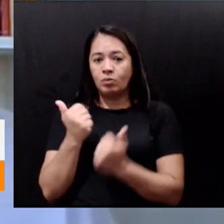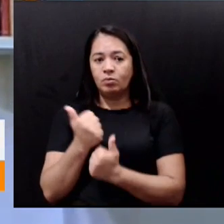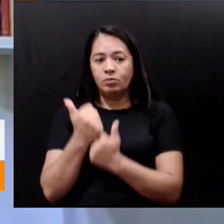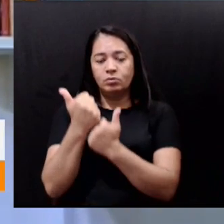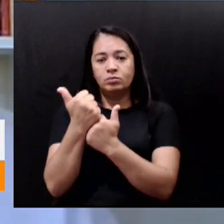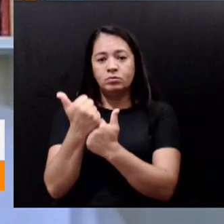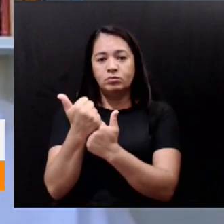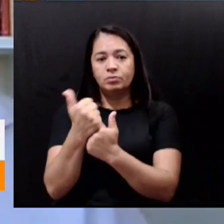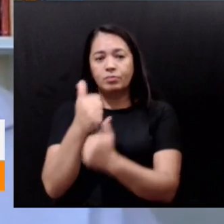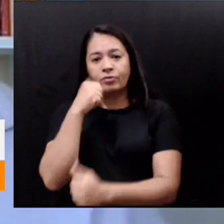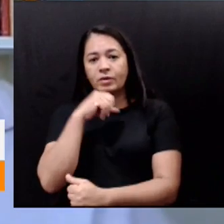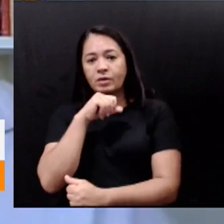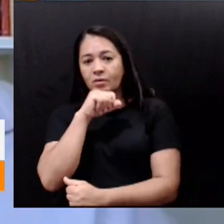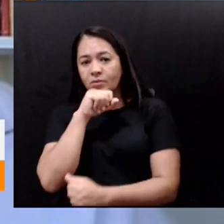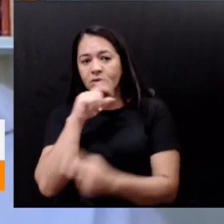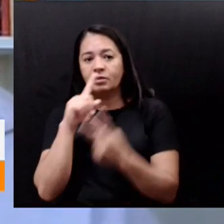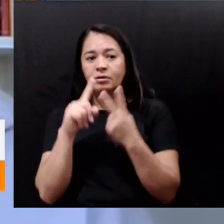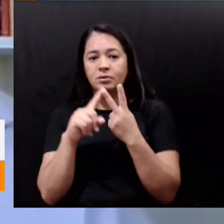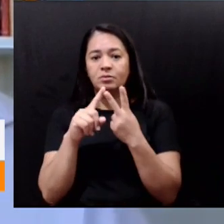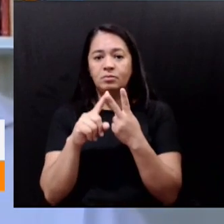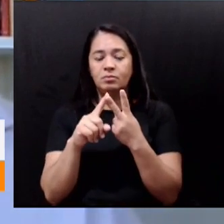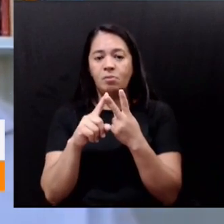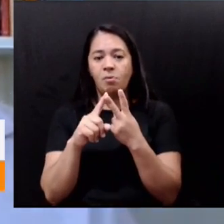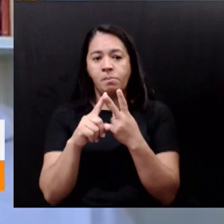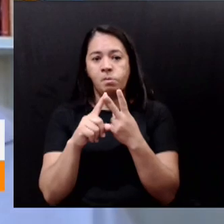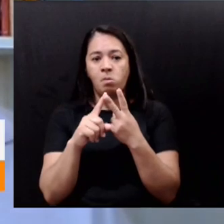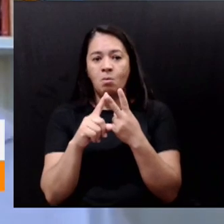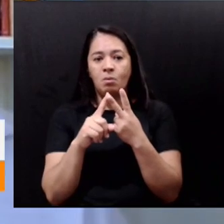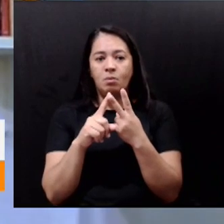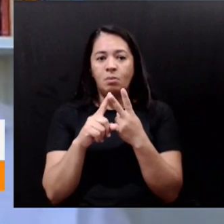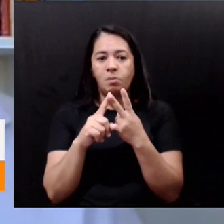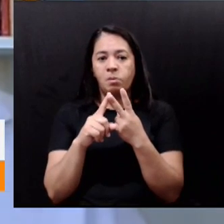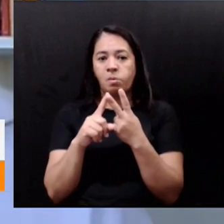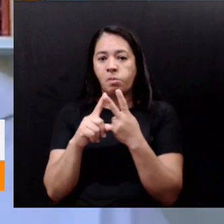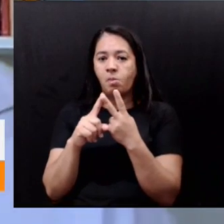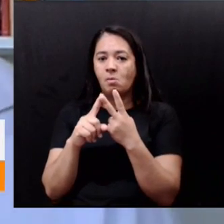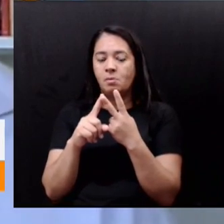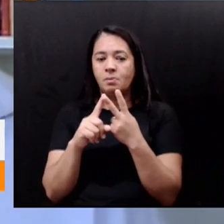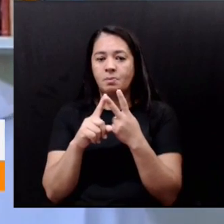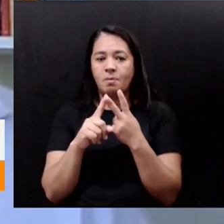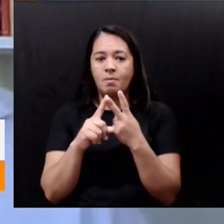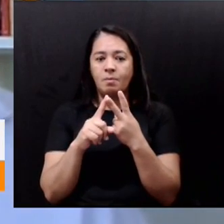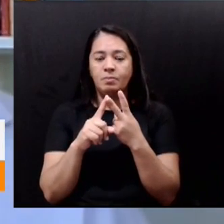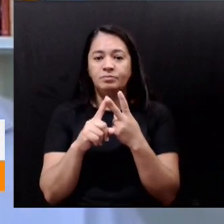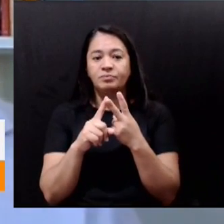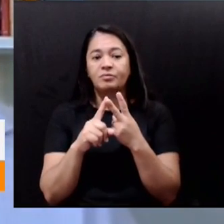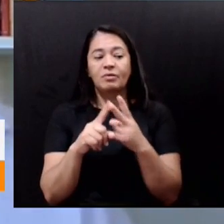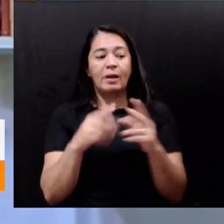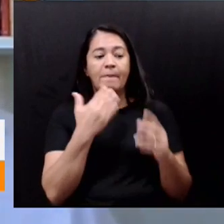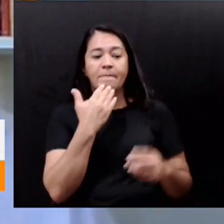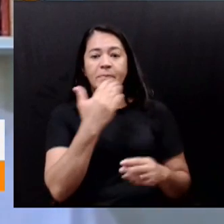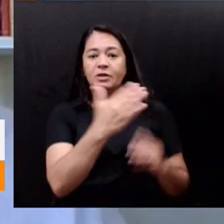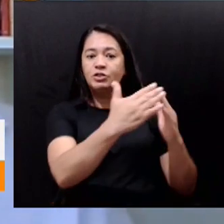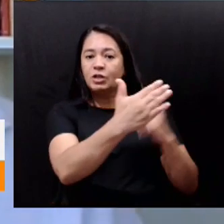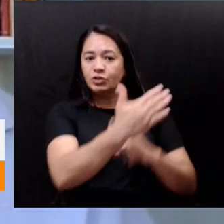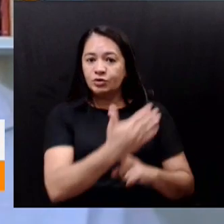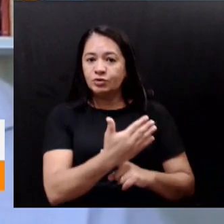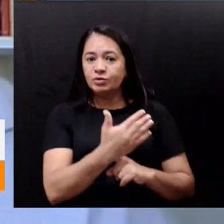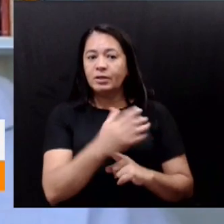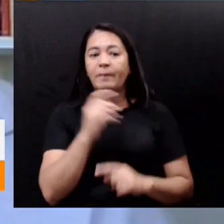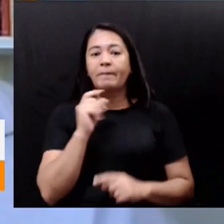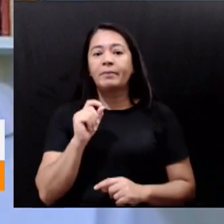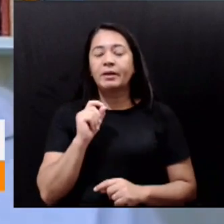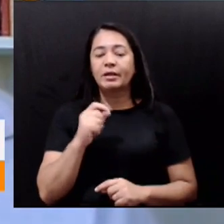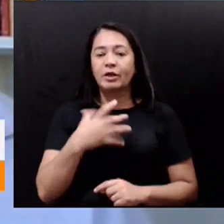mães, né, que contam com seus vizinhos, muitas vezes para olhar seus filhos, isso ainda existe. Então, acho que é